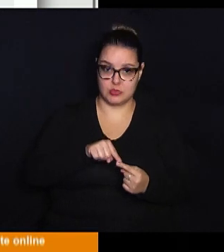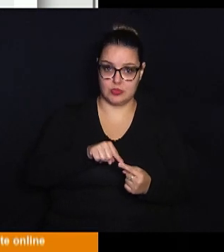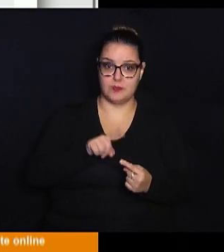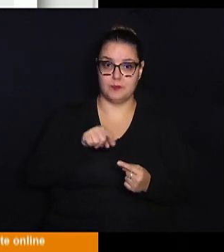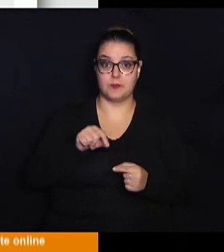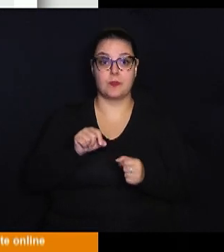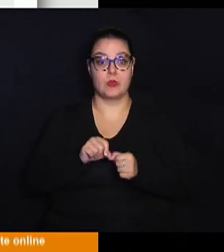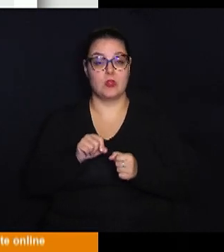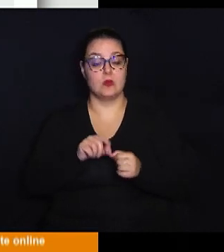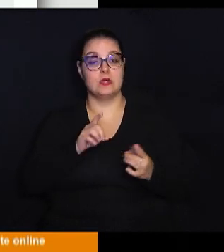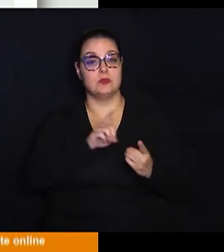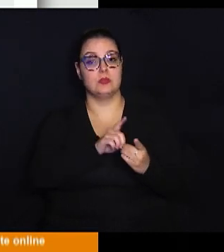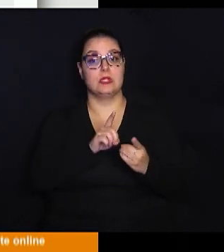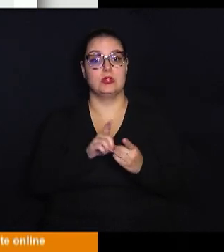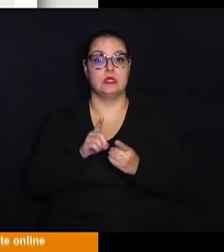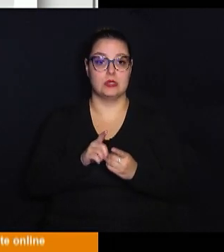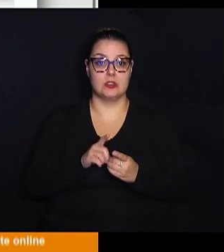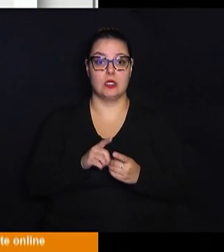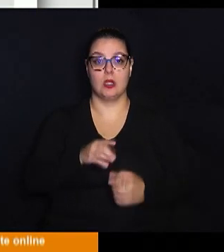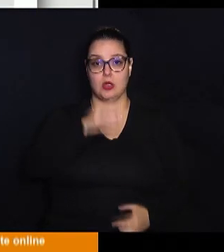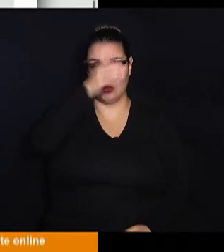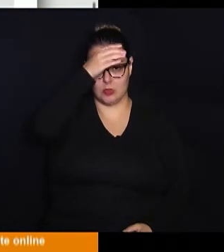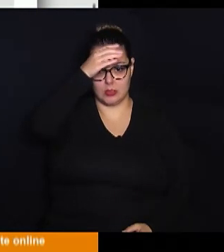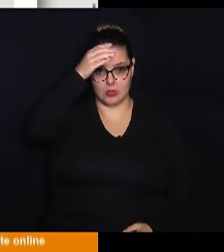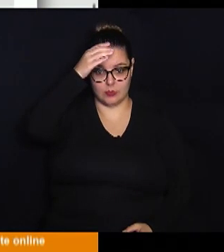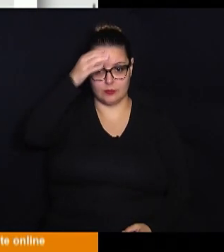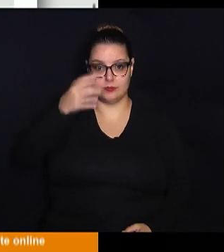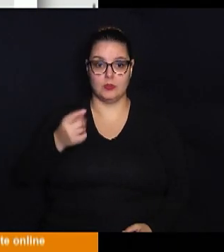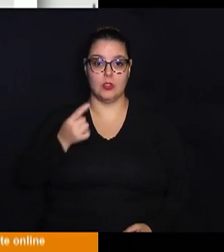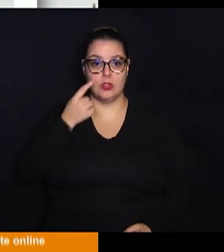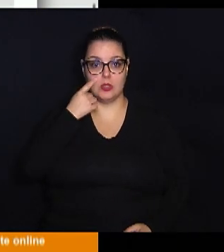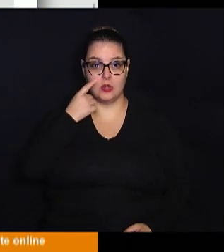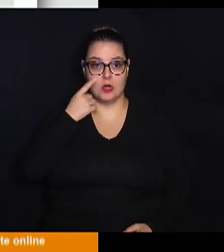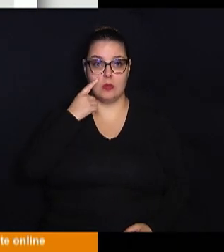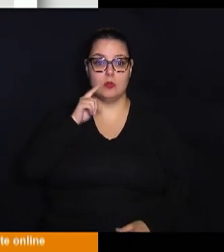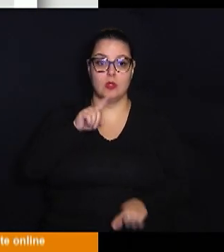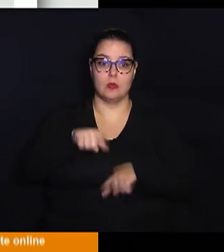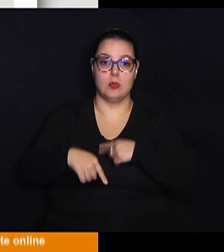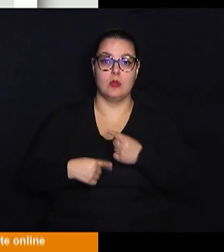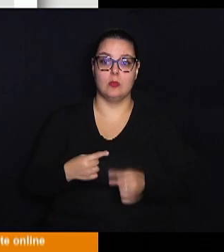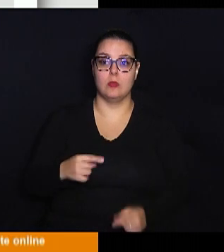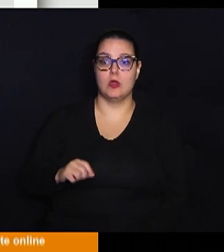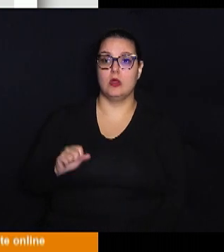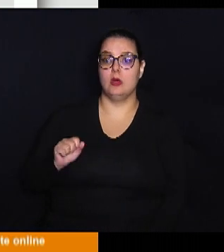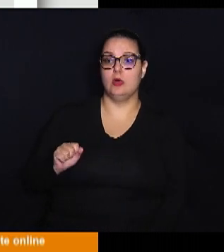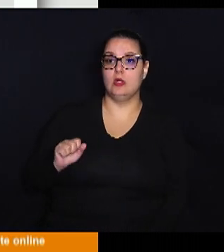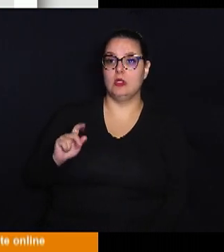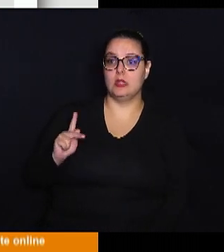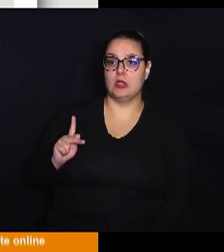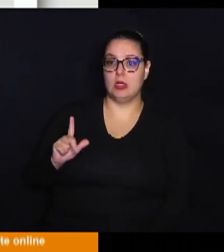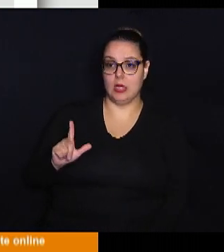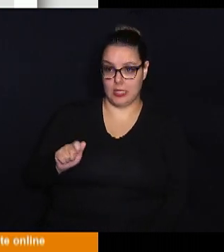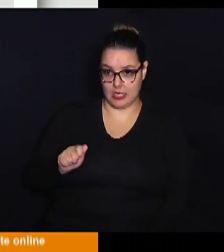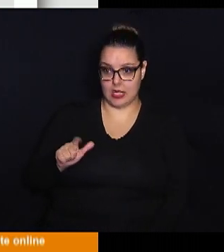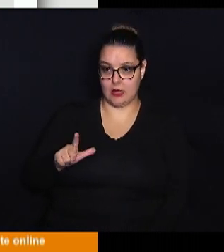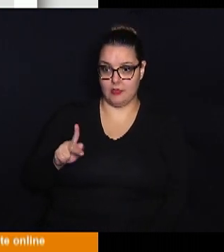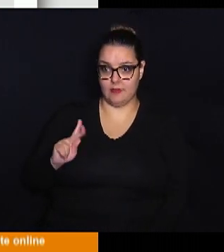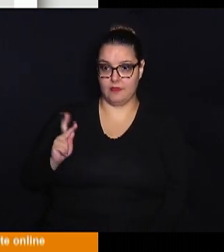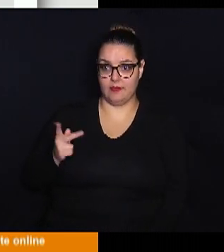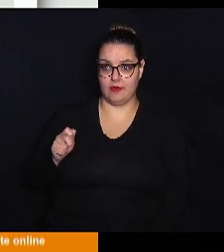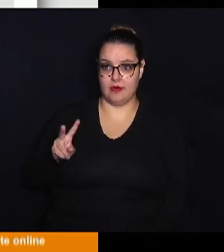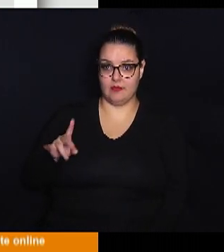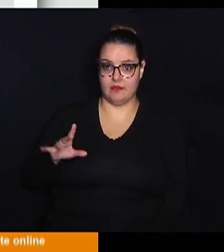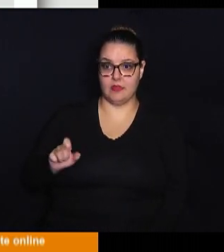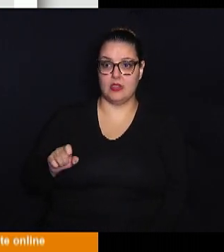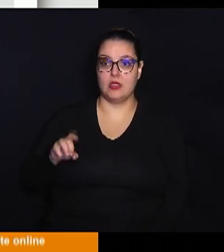realizar o atendimento ao cliente Olha já para uma loja no Alfaville Dom Pedro nós temos 50